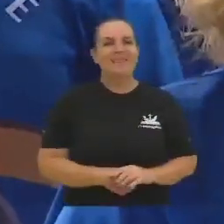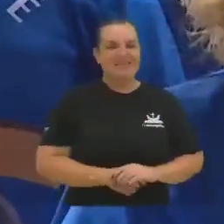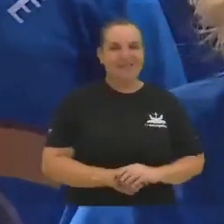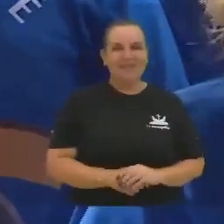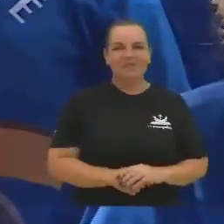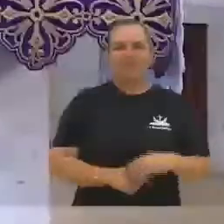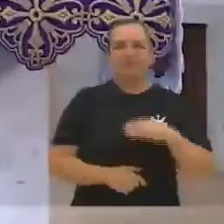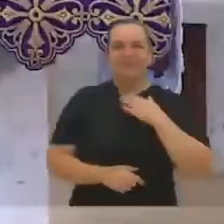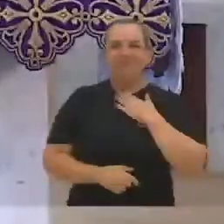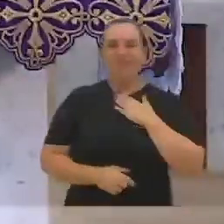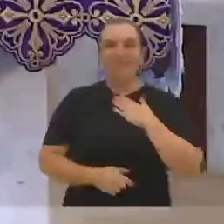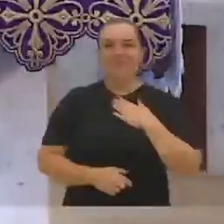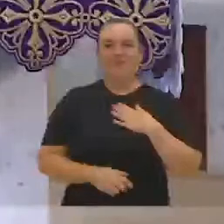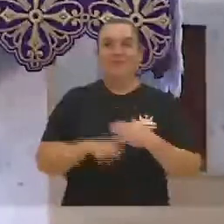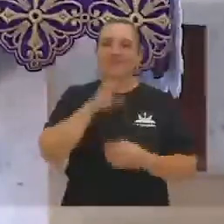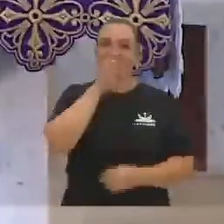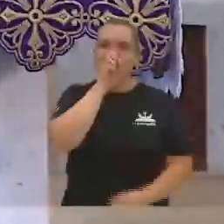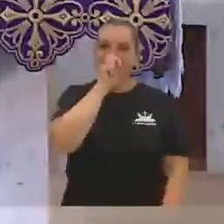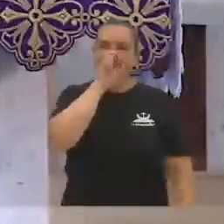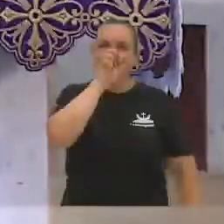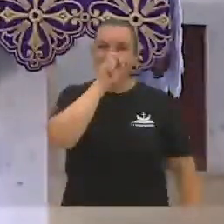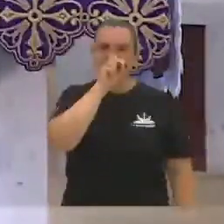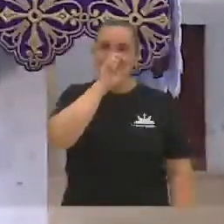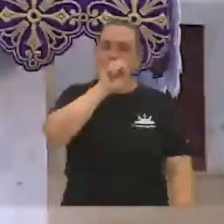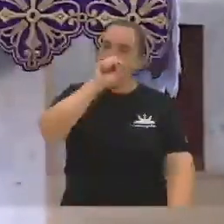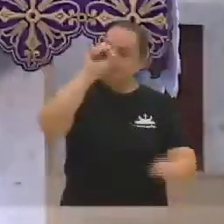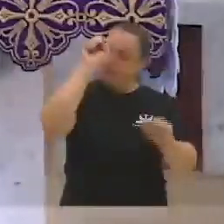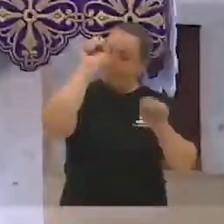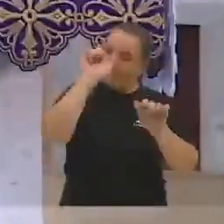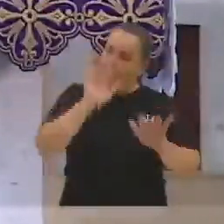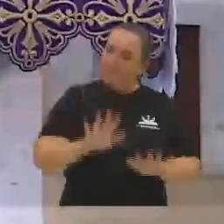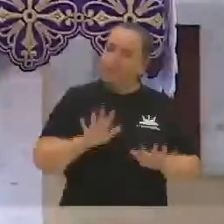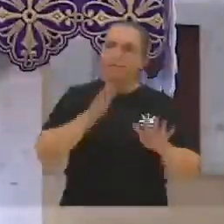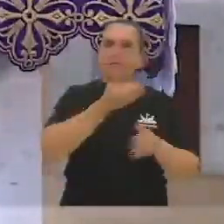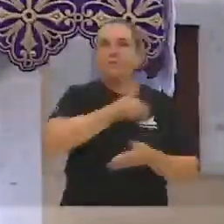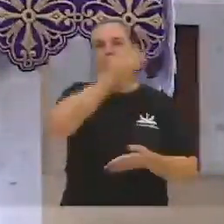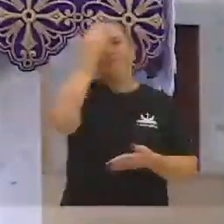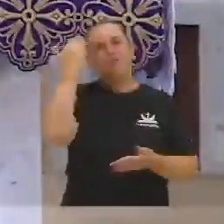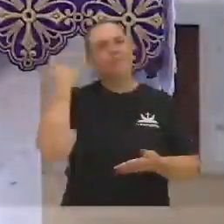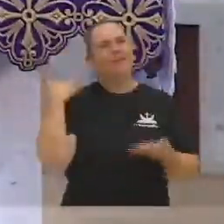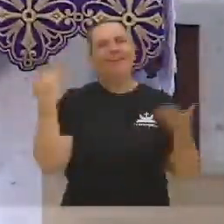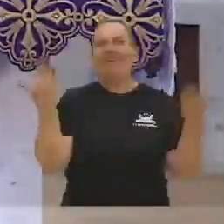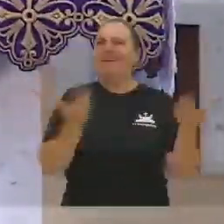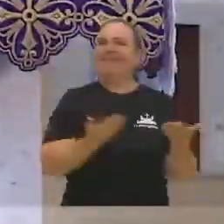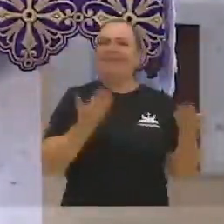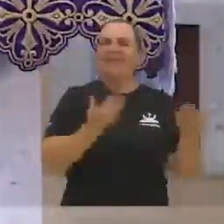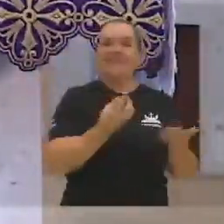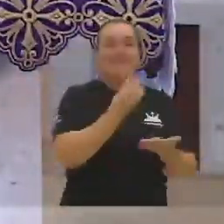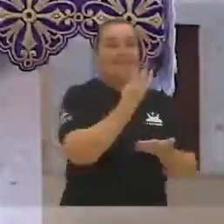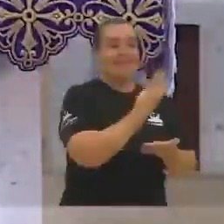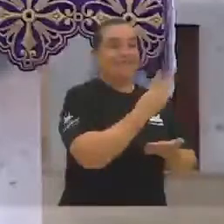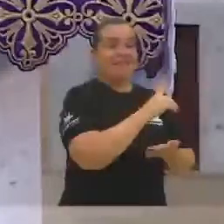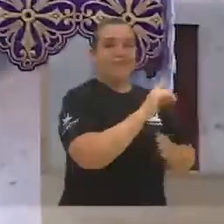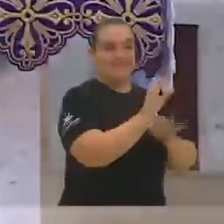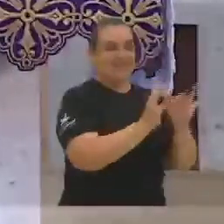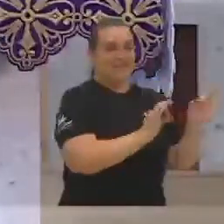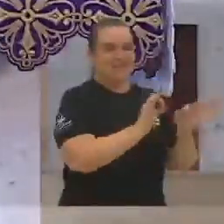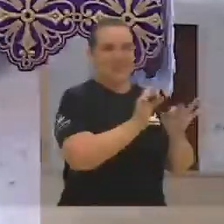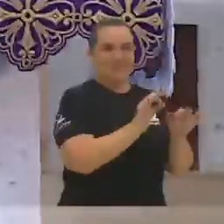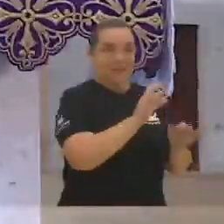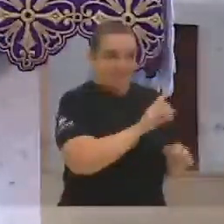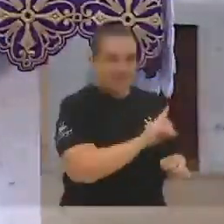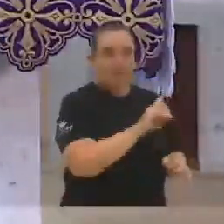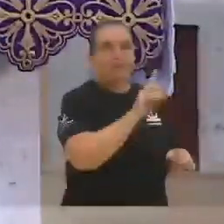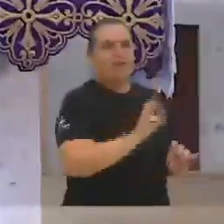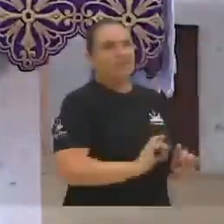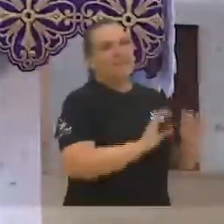de Cristo. Sábado cheio das bênçãos de Nossa Senhora, neste tríduo maravilhoso, onde nosso santuário mais